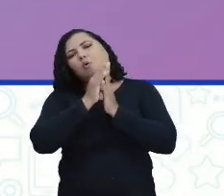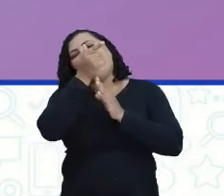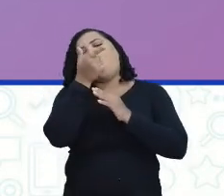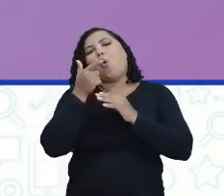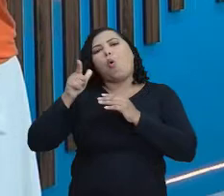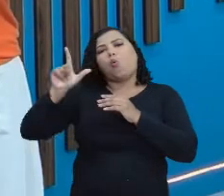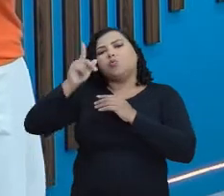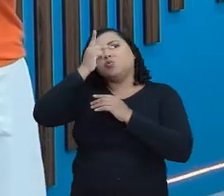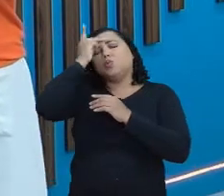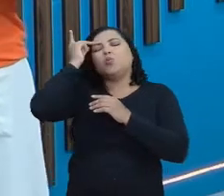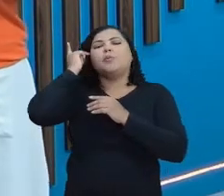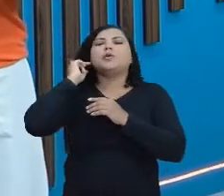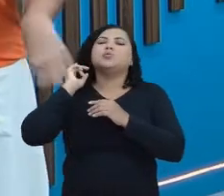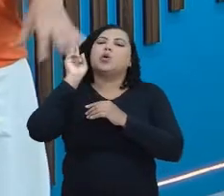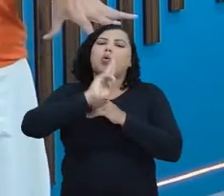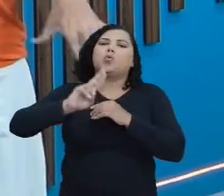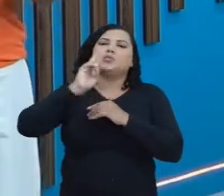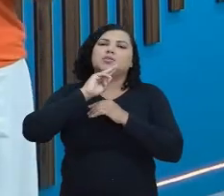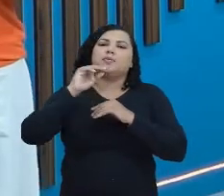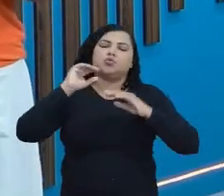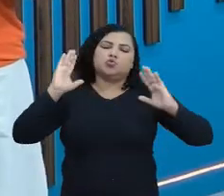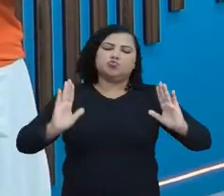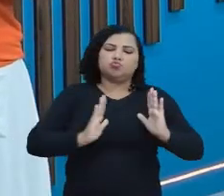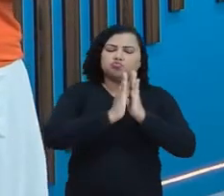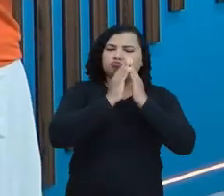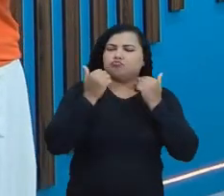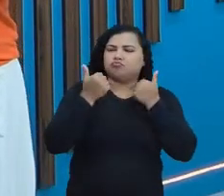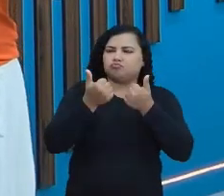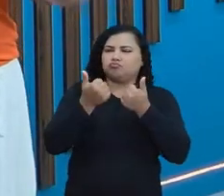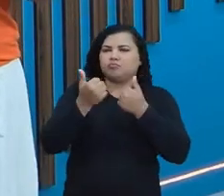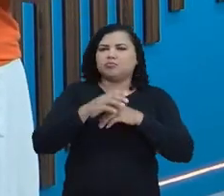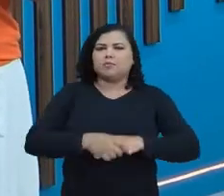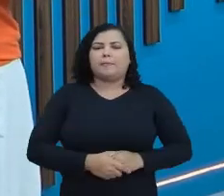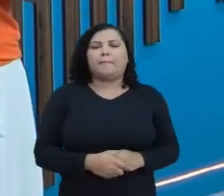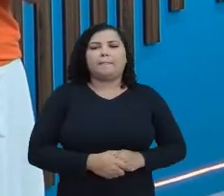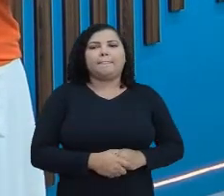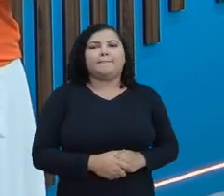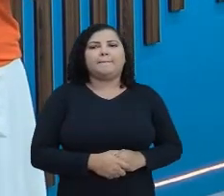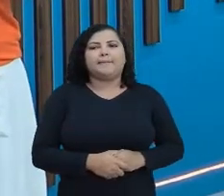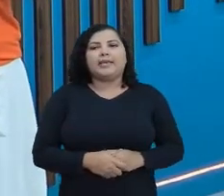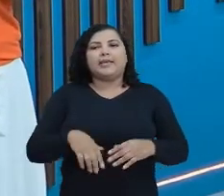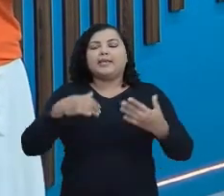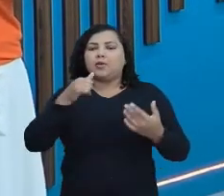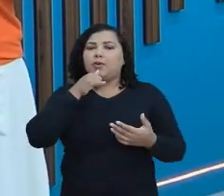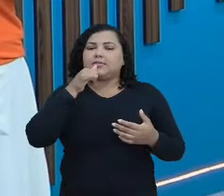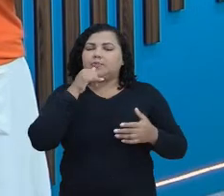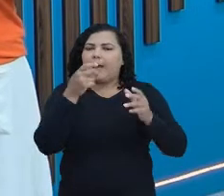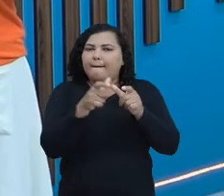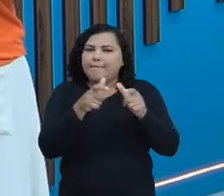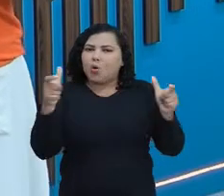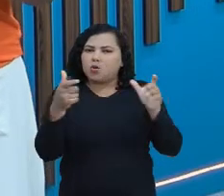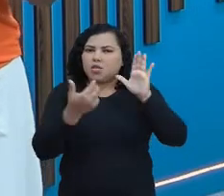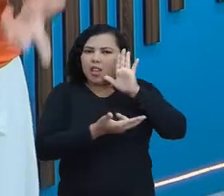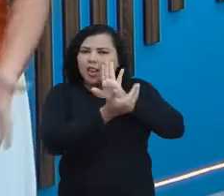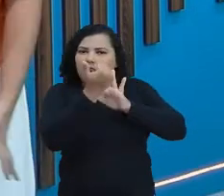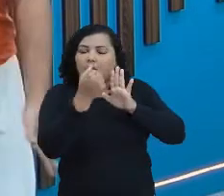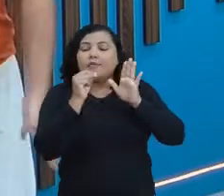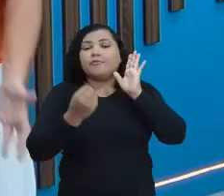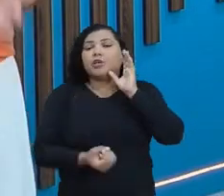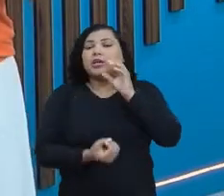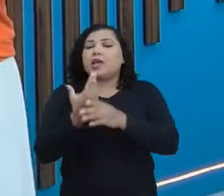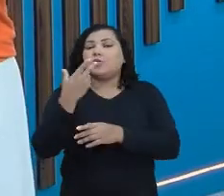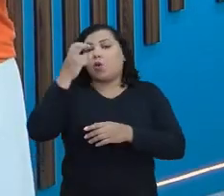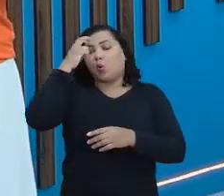ou high five. Lembrando que a maioria dos emojis foi desenhado e criado em uma cultura que não é nossa. E aí, por isso que quando a